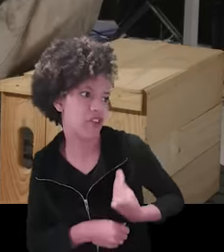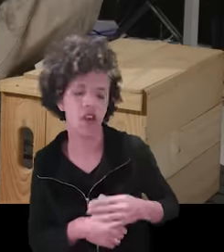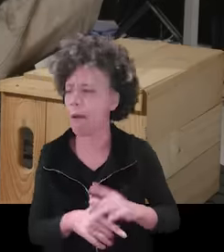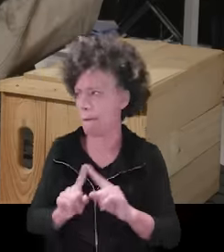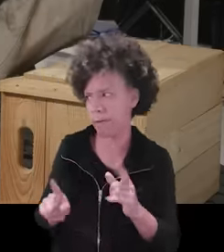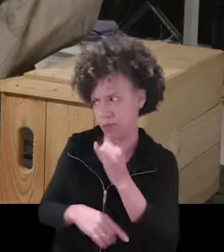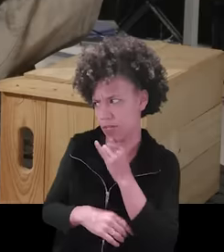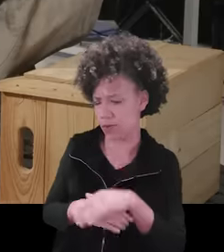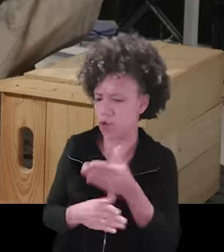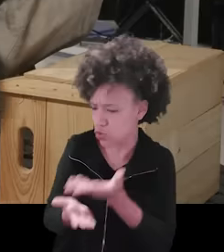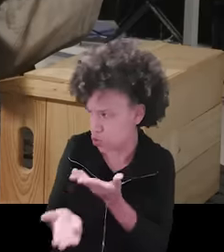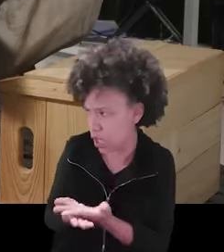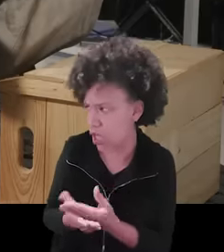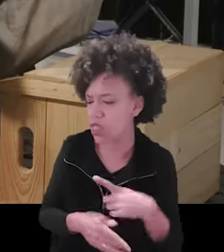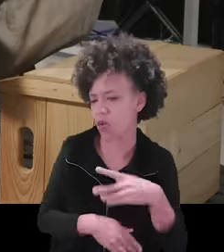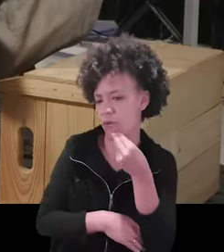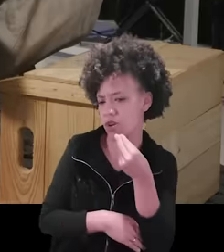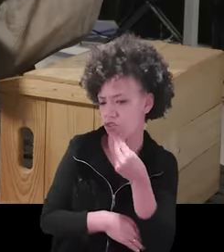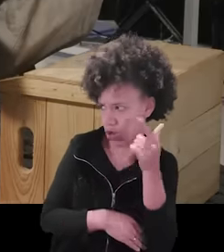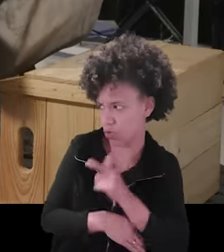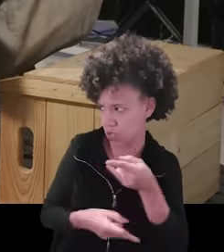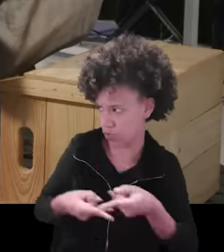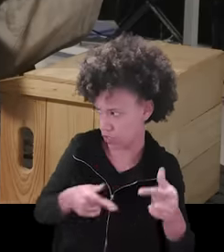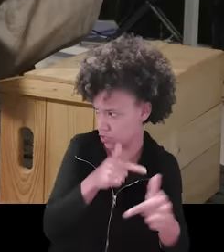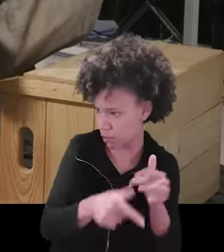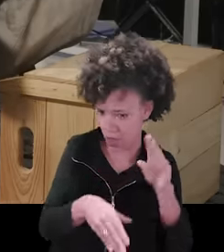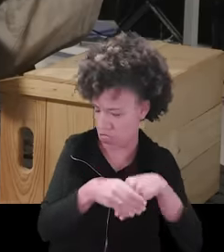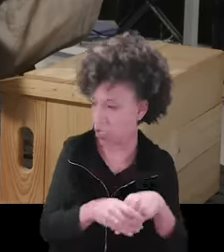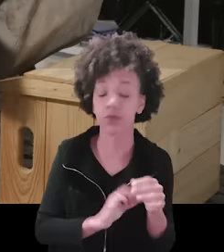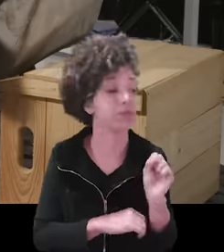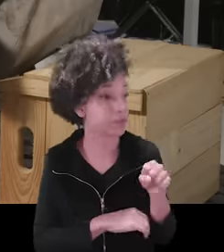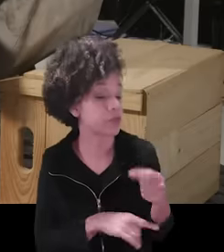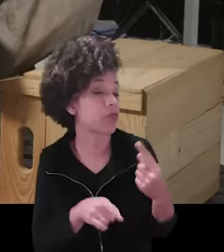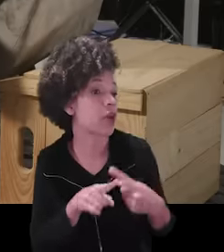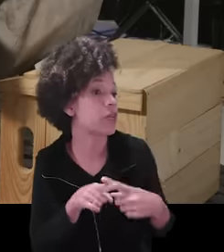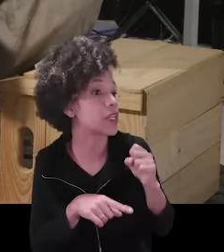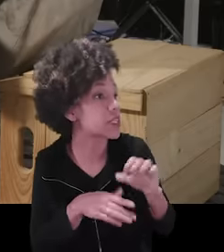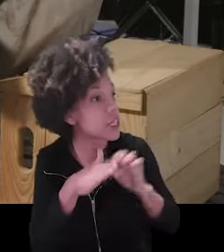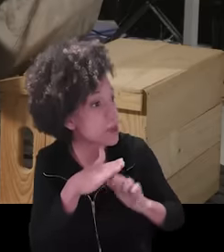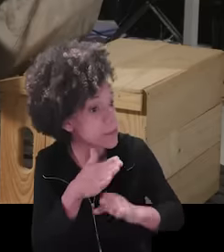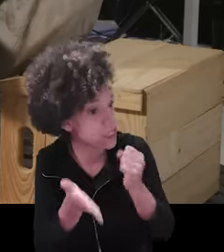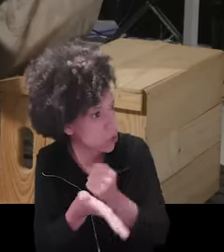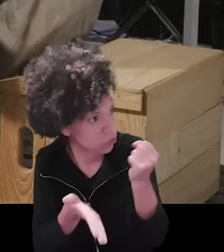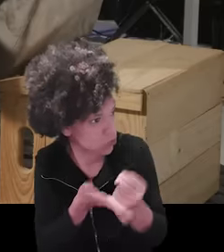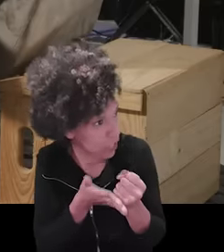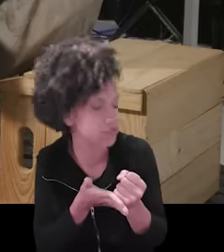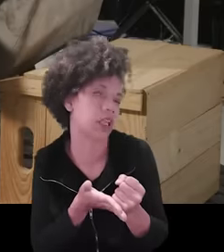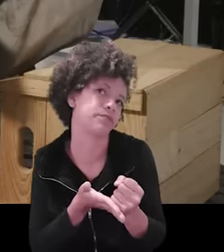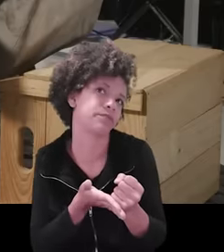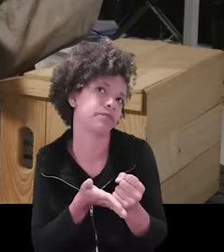vencer não tadinho que ela tá lá estudou ver uma oportunidade para ele ele consegue fazer o bicho de trabalho lado a lado é assim porque se a empresa